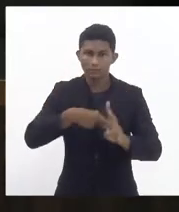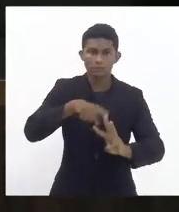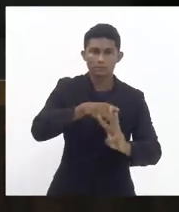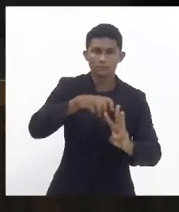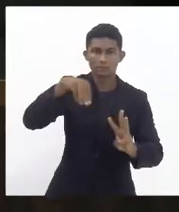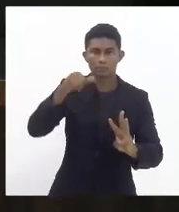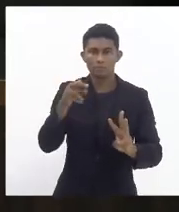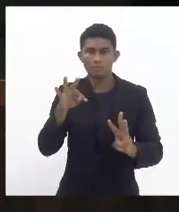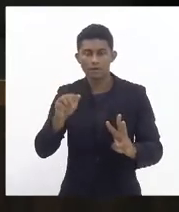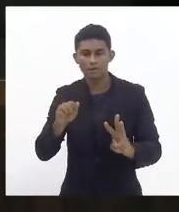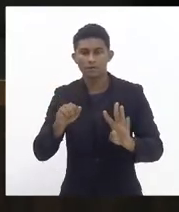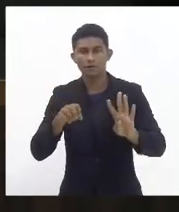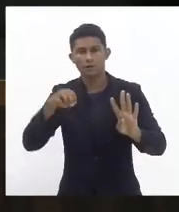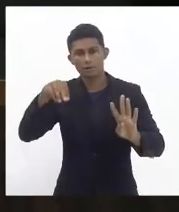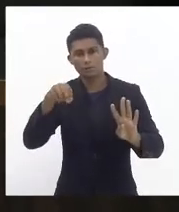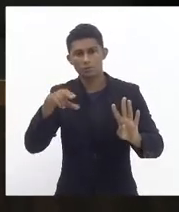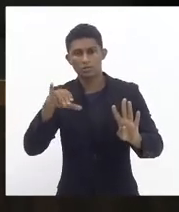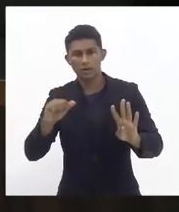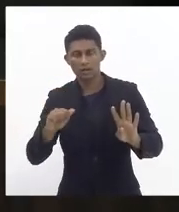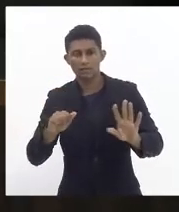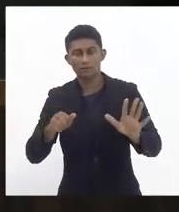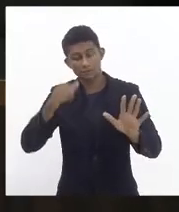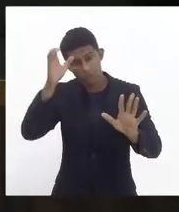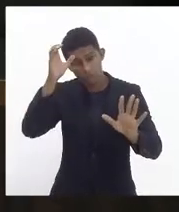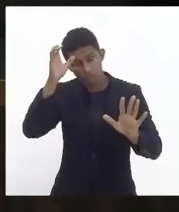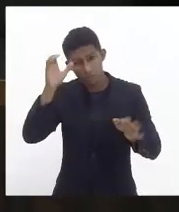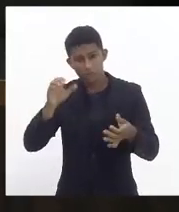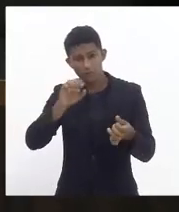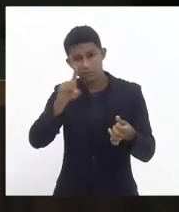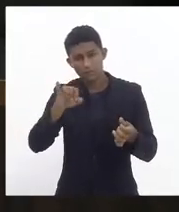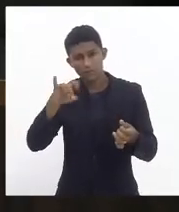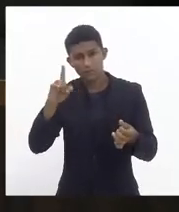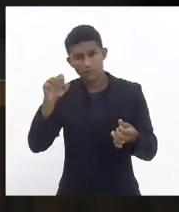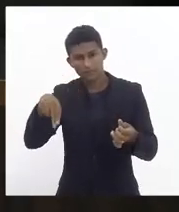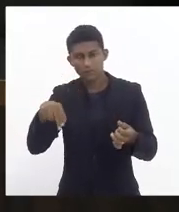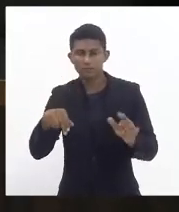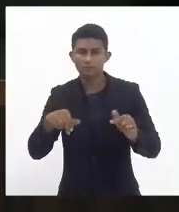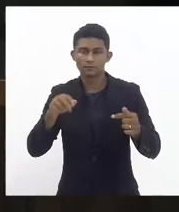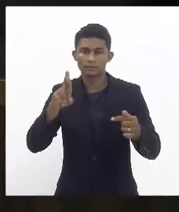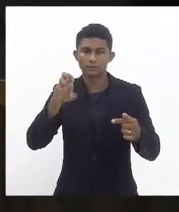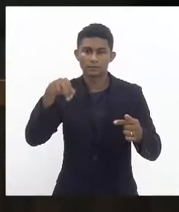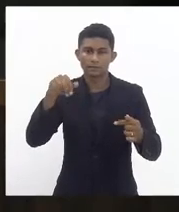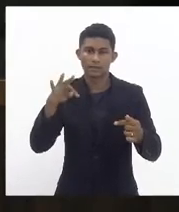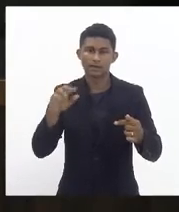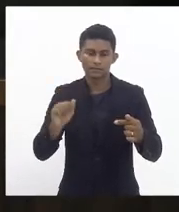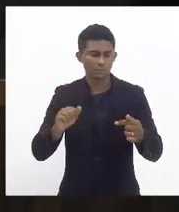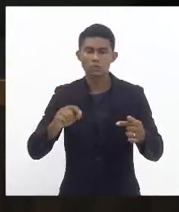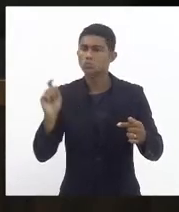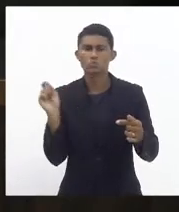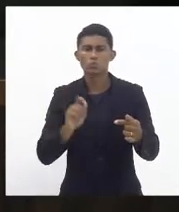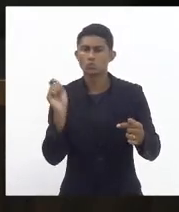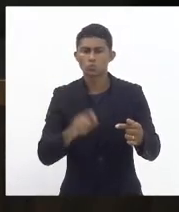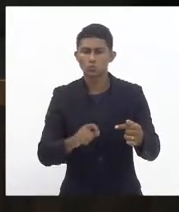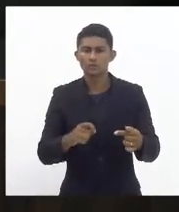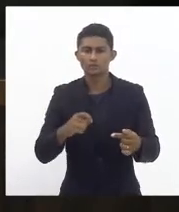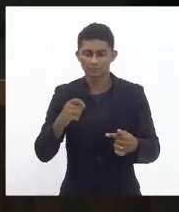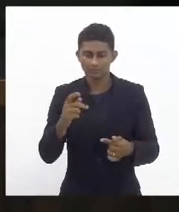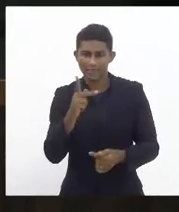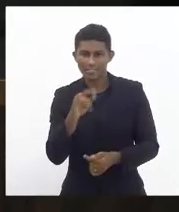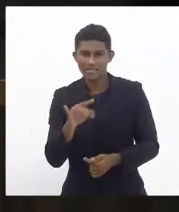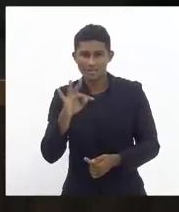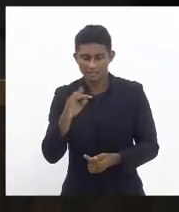Mônica Francisco Rosane Félix tia Ju zeidan Dani Monteiro e a nata Souza que dispõe sobre a entrega de kit